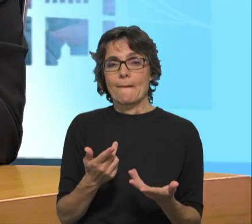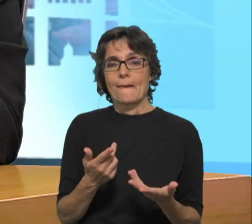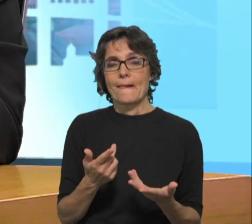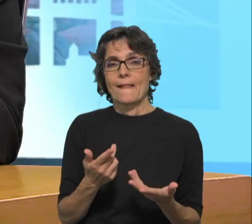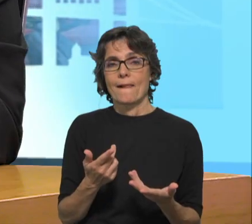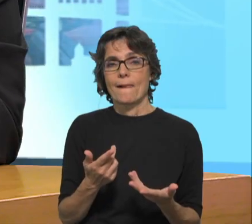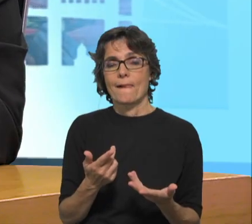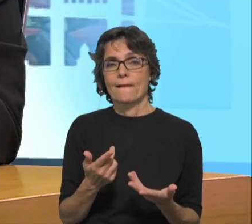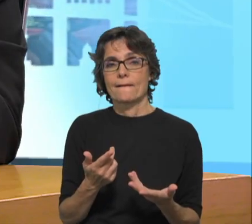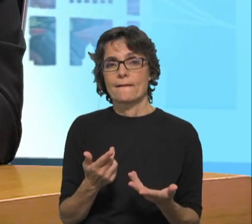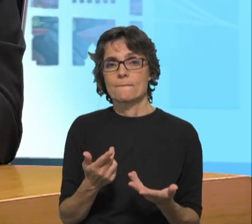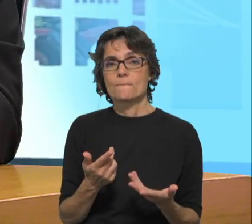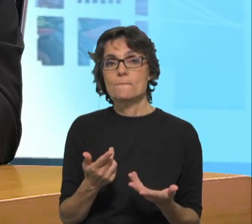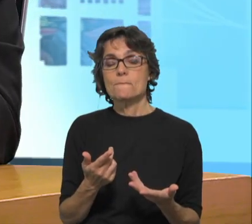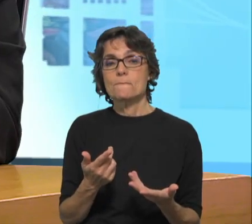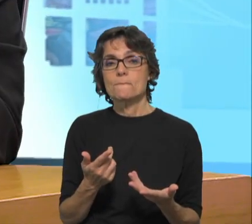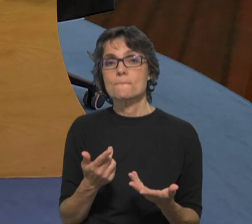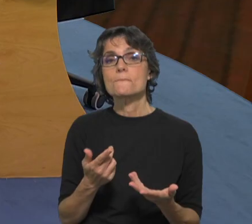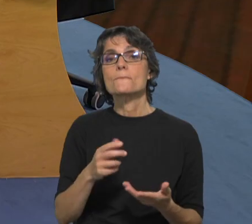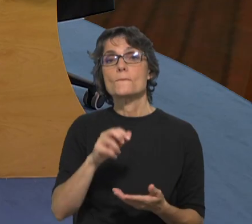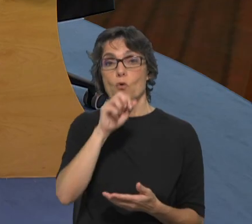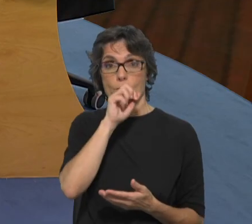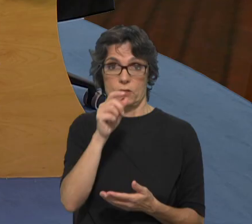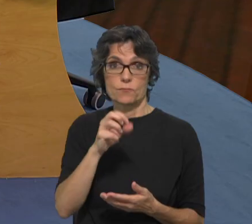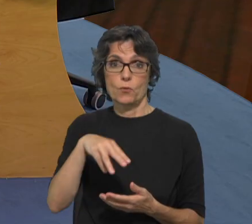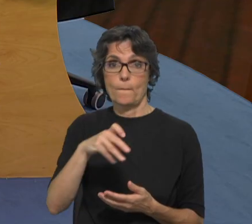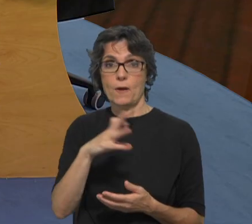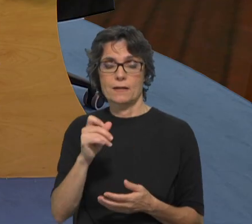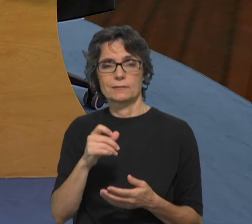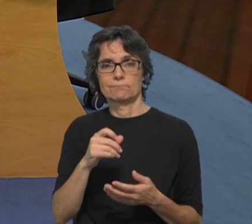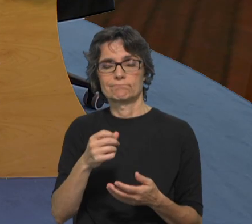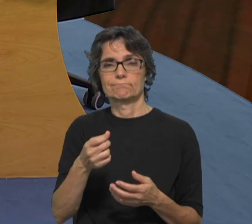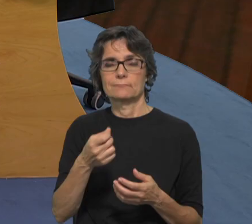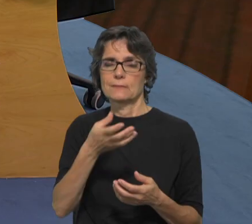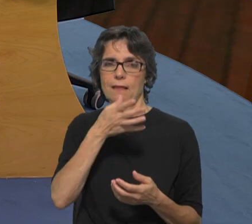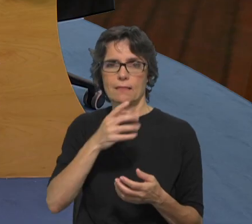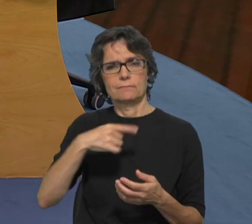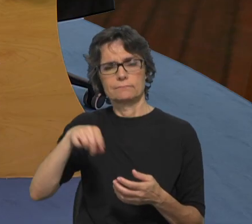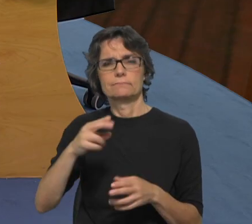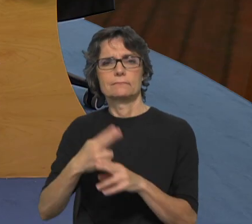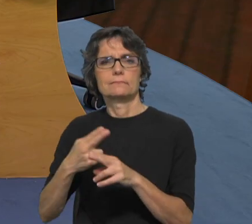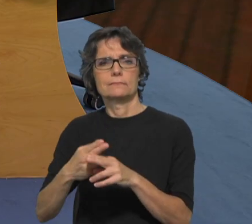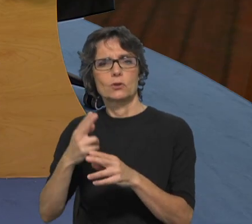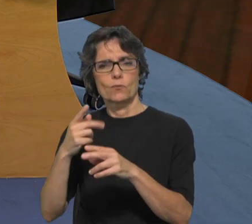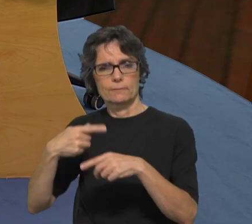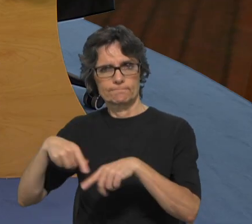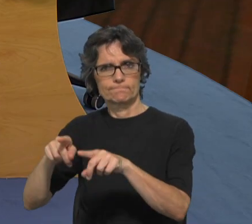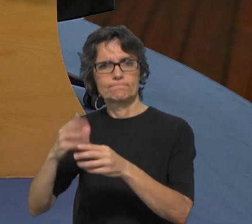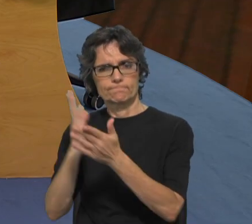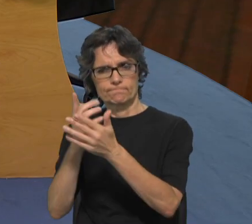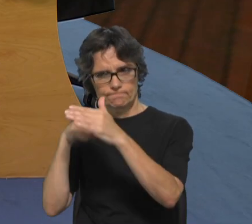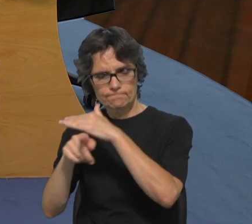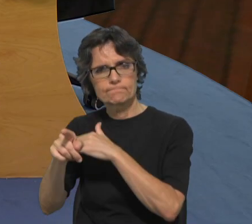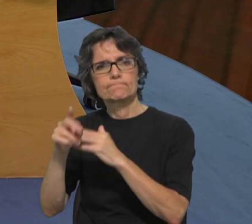Juventude, no fundo, enviou-me a missão para poder estudar Sagrada Escritura, indo para Roma. E este primeiro